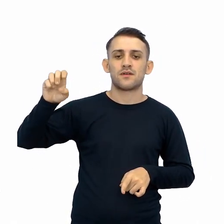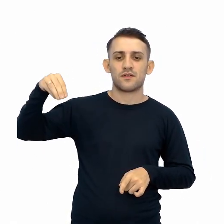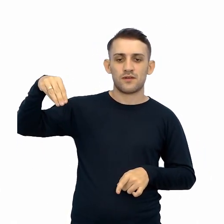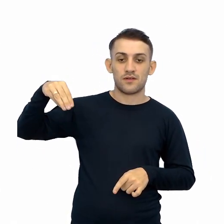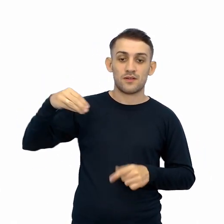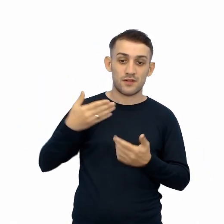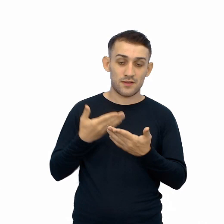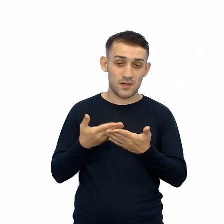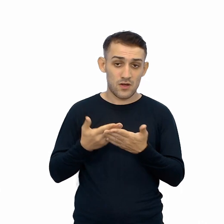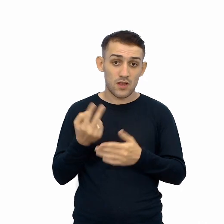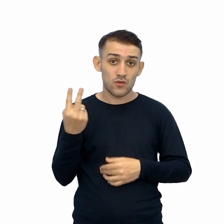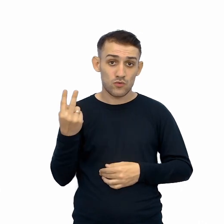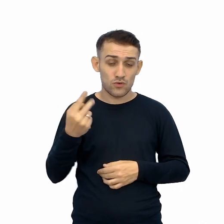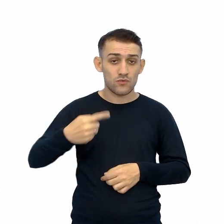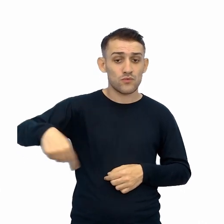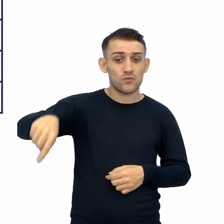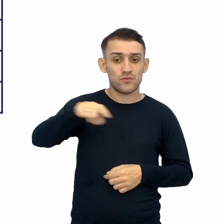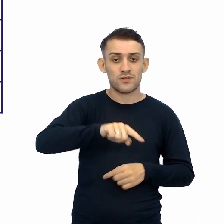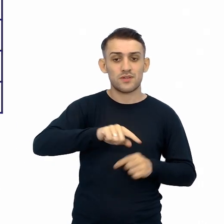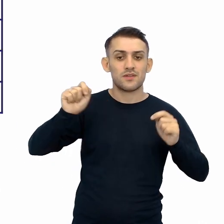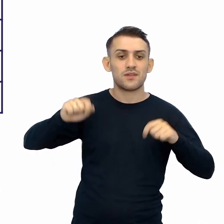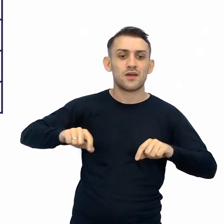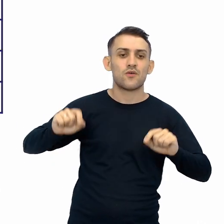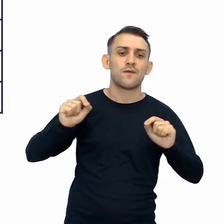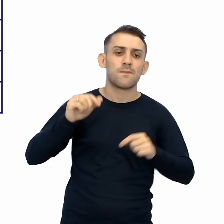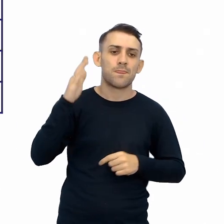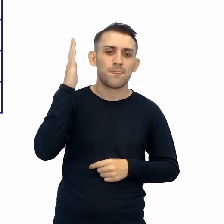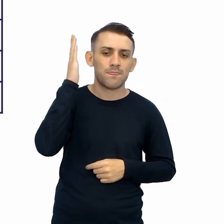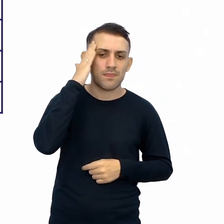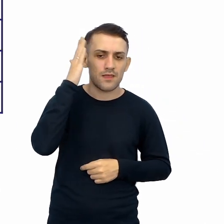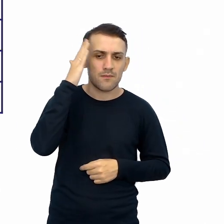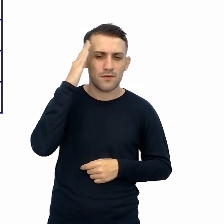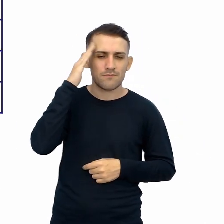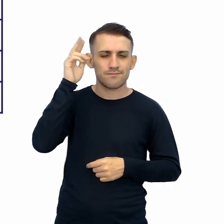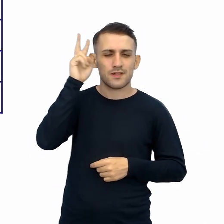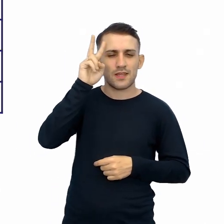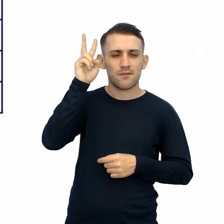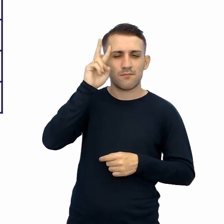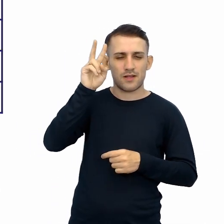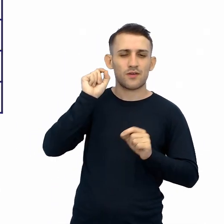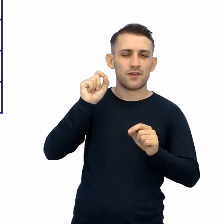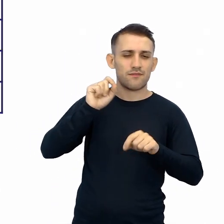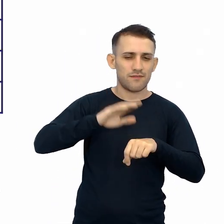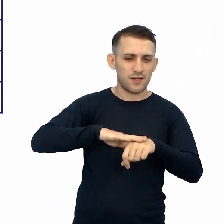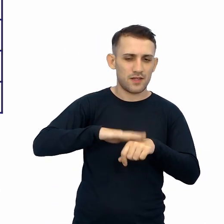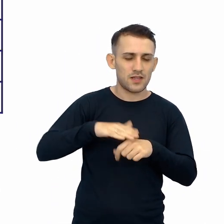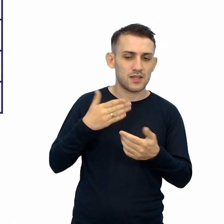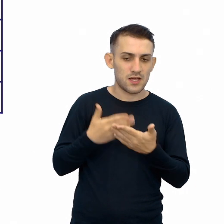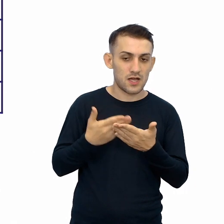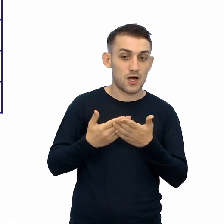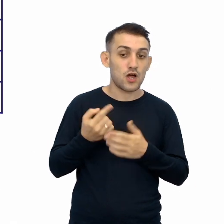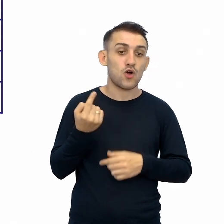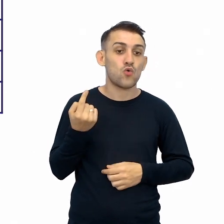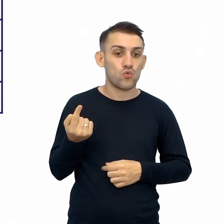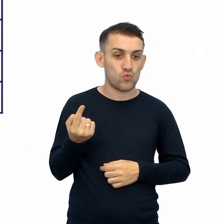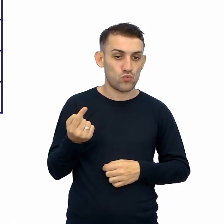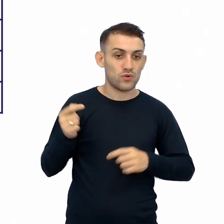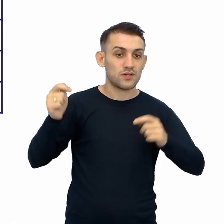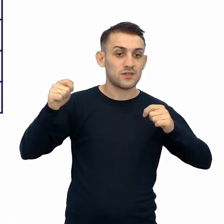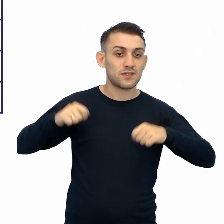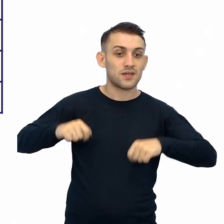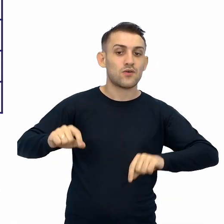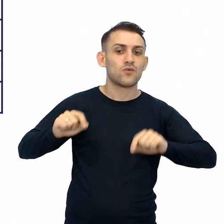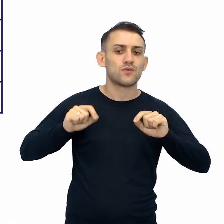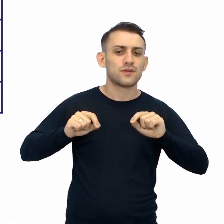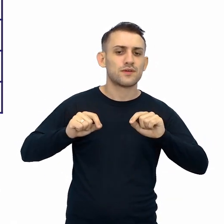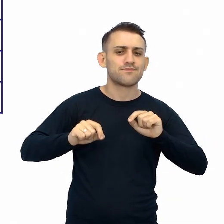2, vocês devem partir de uma retomada do que vocês fizeram na aula 1, né? Para definir